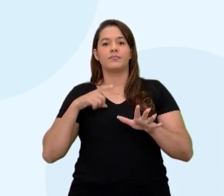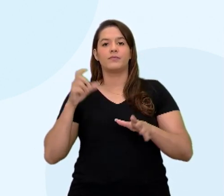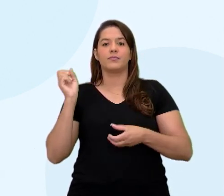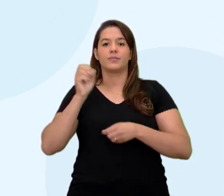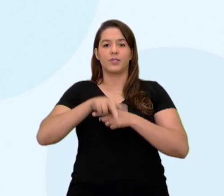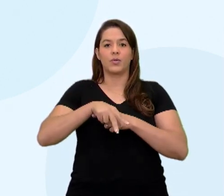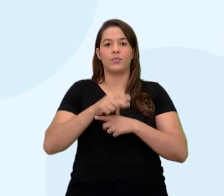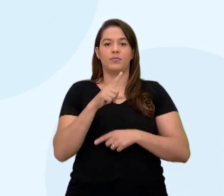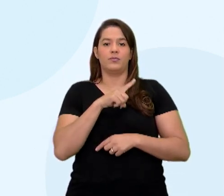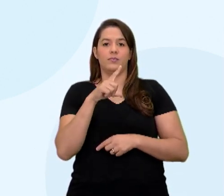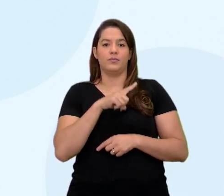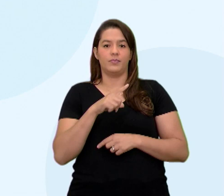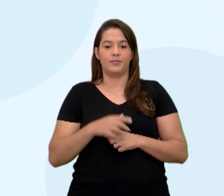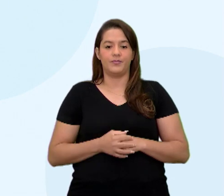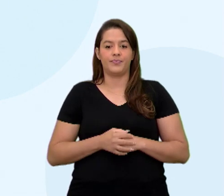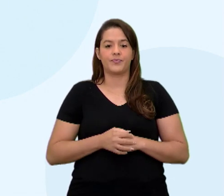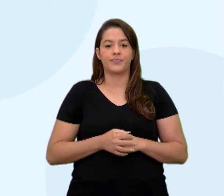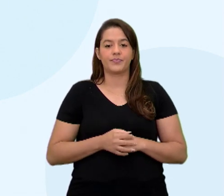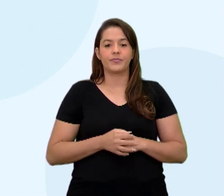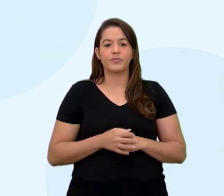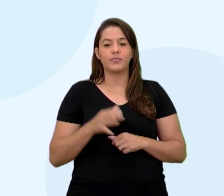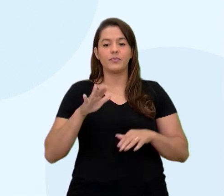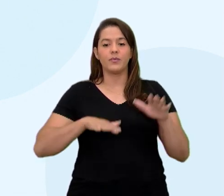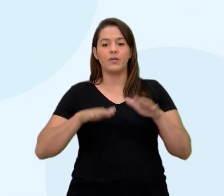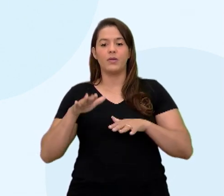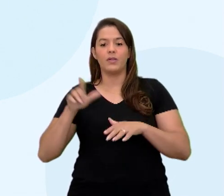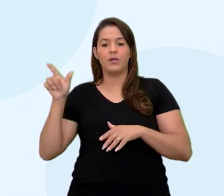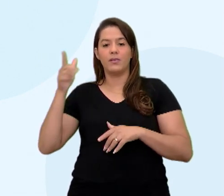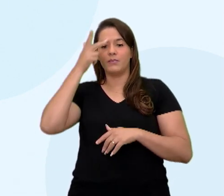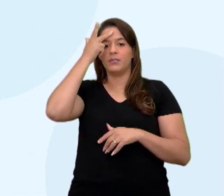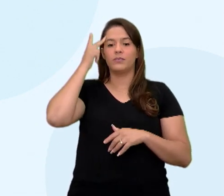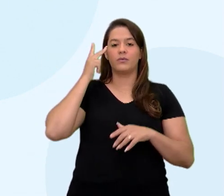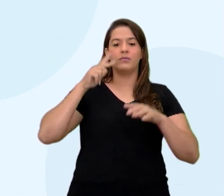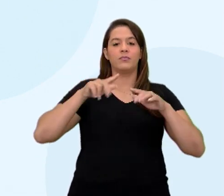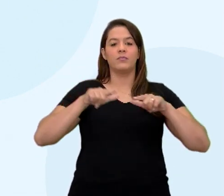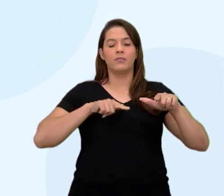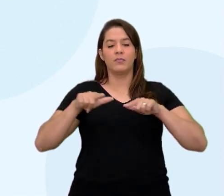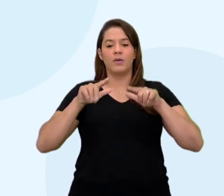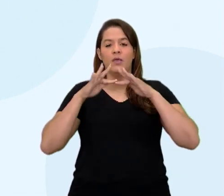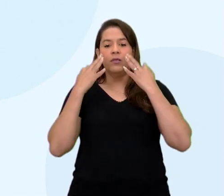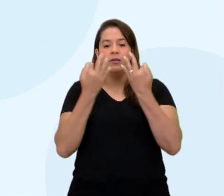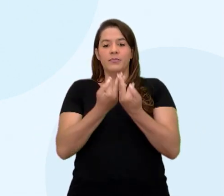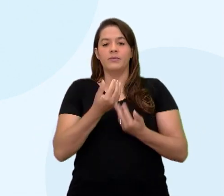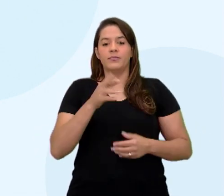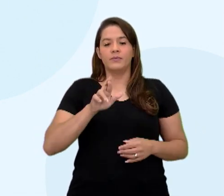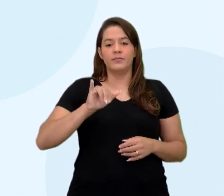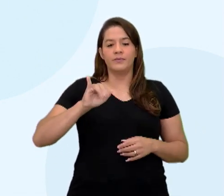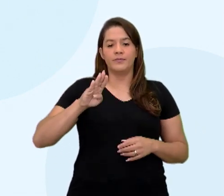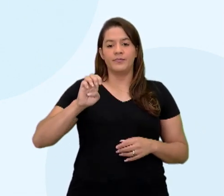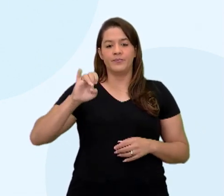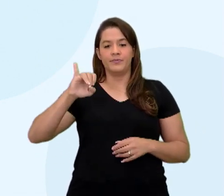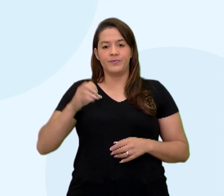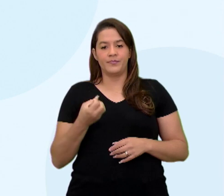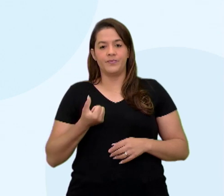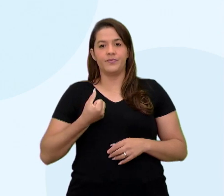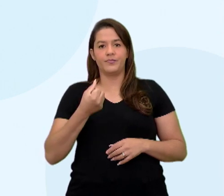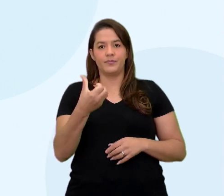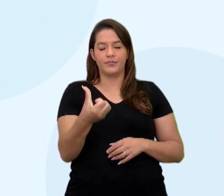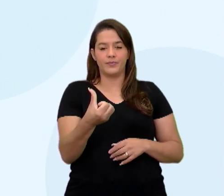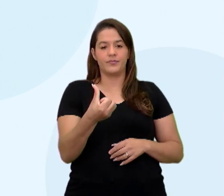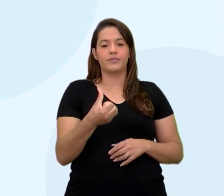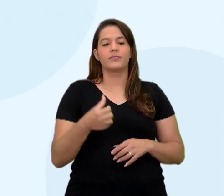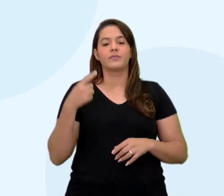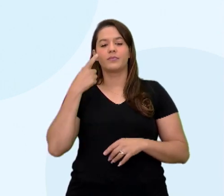montei um diagramazinho, tá? Pessoas na força de trabalho lá da família Ribeiro, 6 pessoas, tá ok? Pessoas com